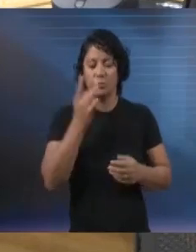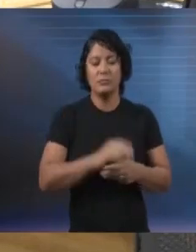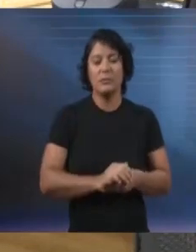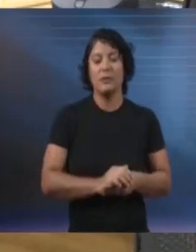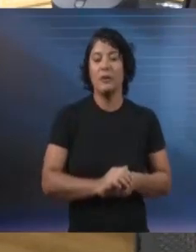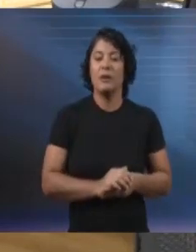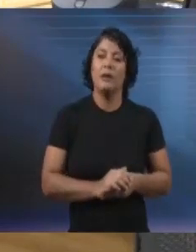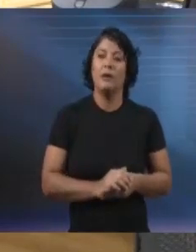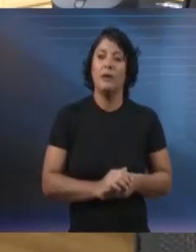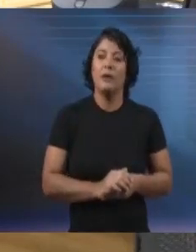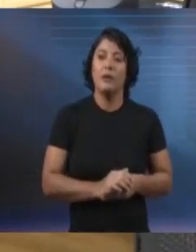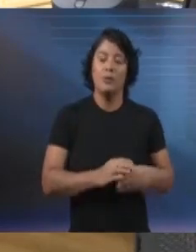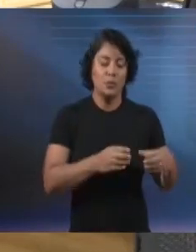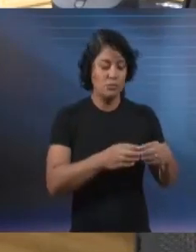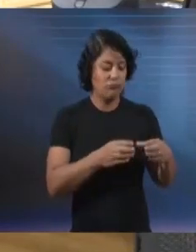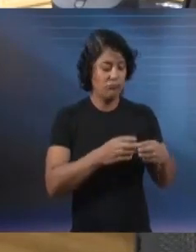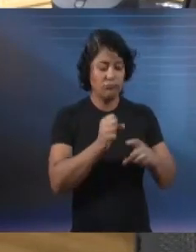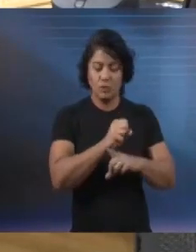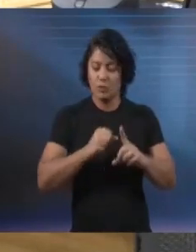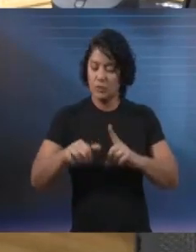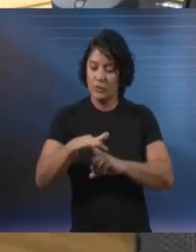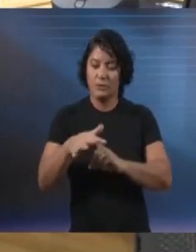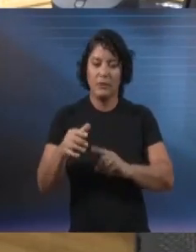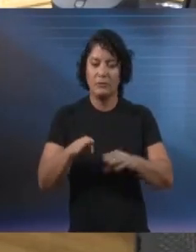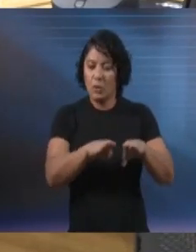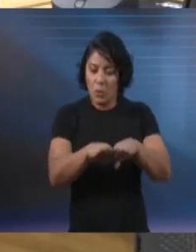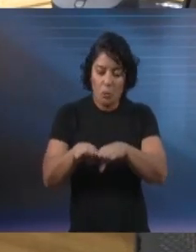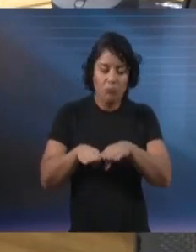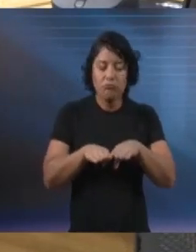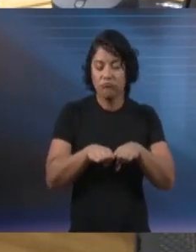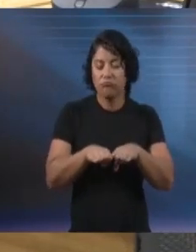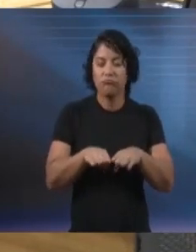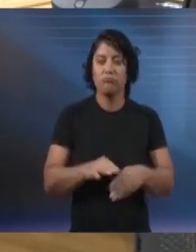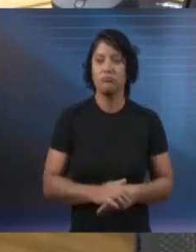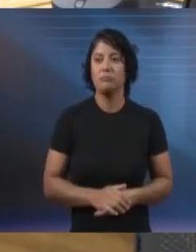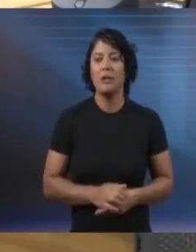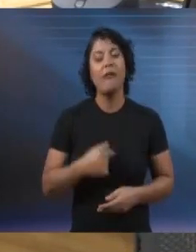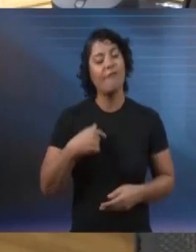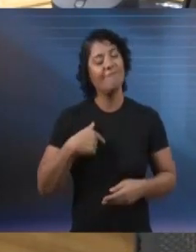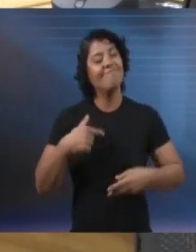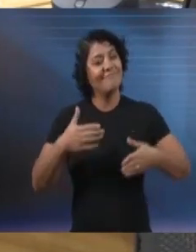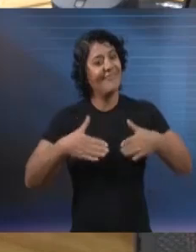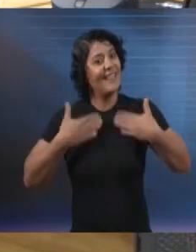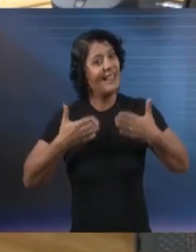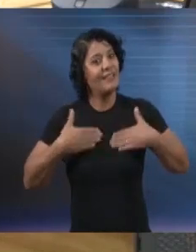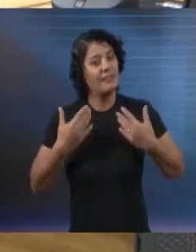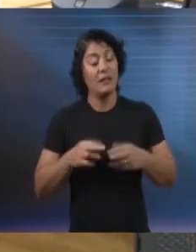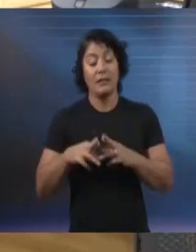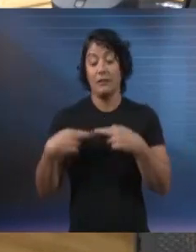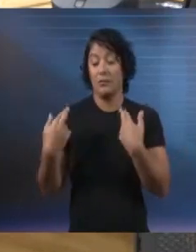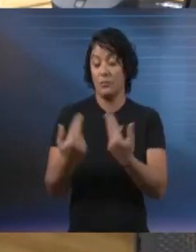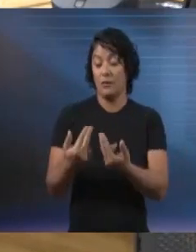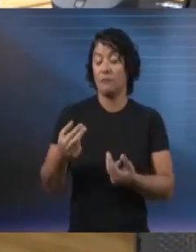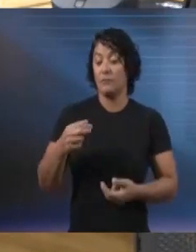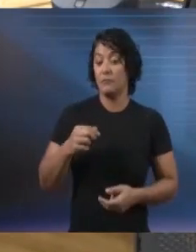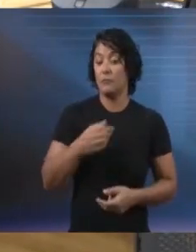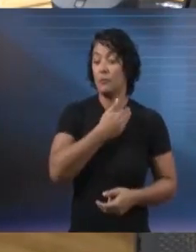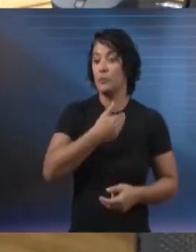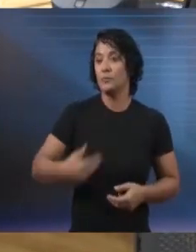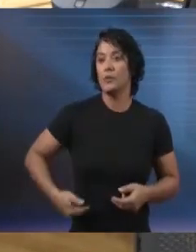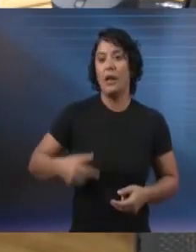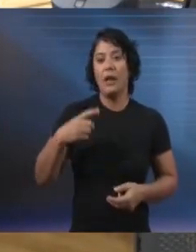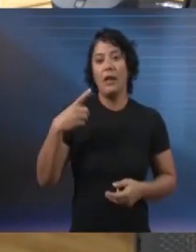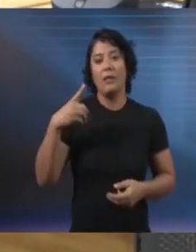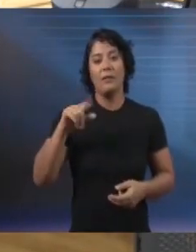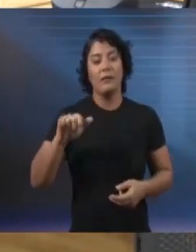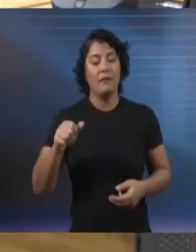de igualdade. Então, fico muito feliz, porque através dessa nossa audiência pública, que foi feita no dia 29